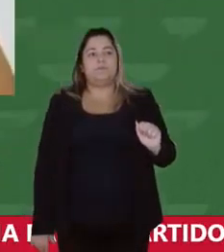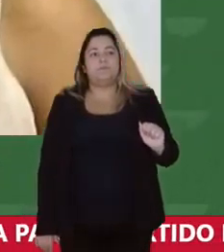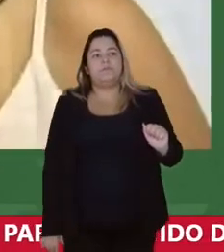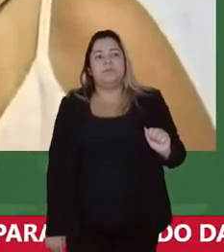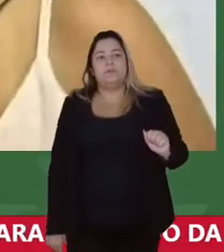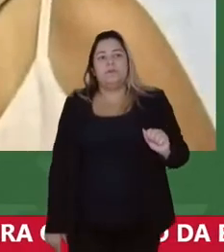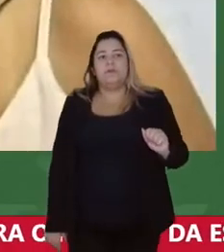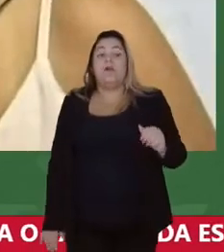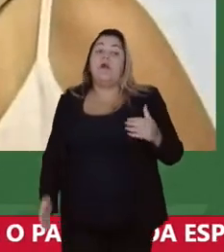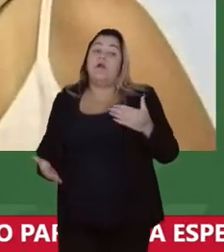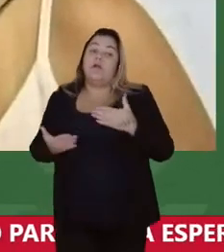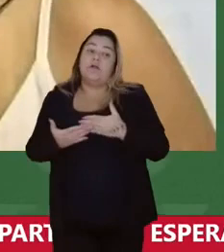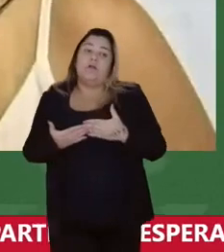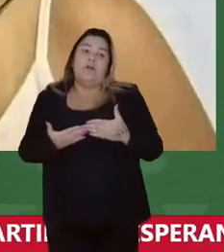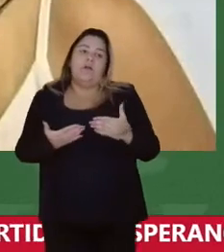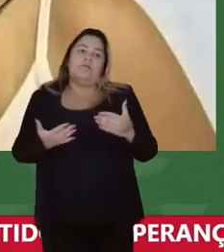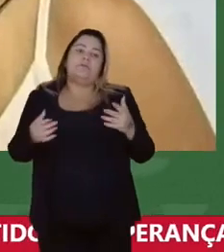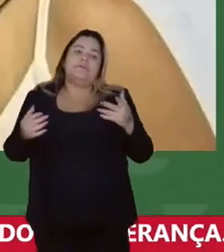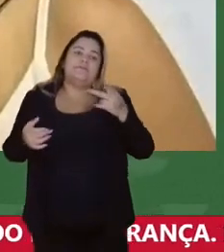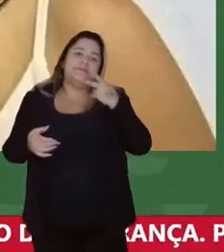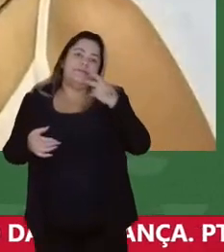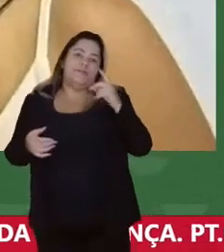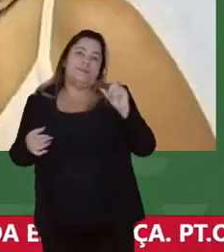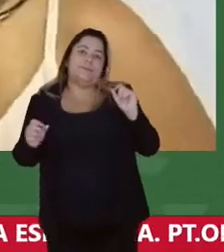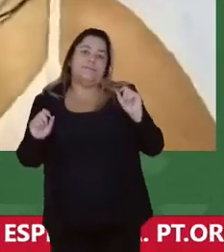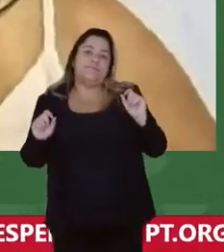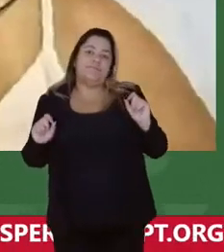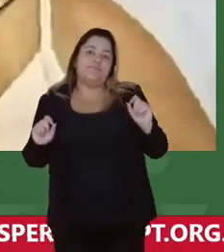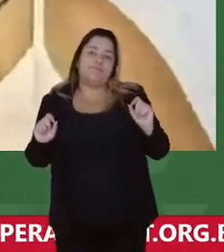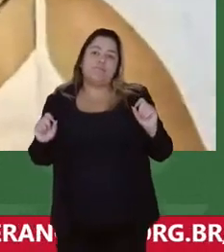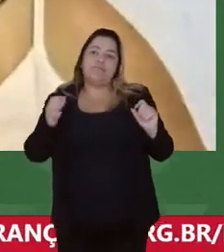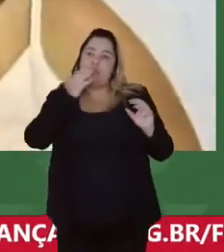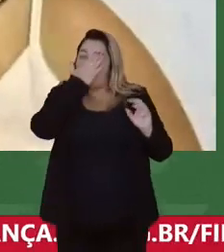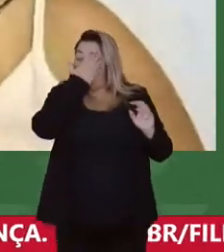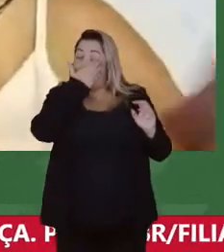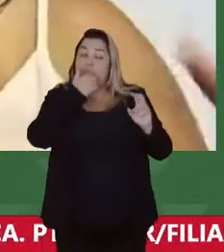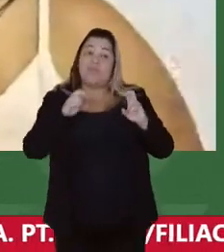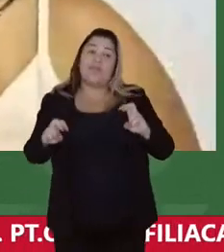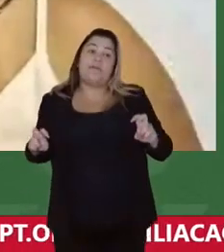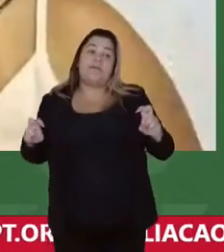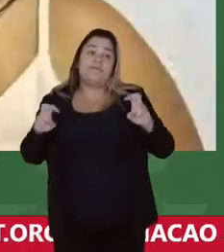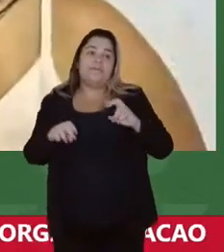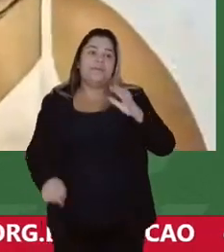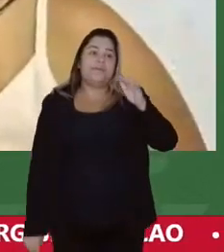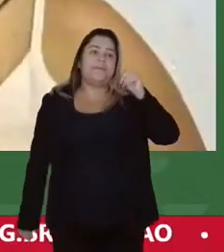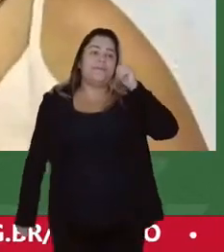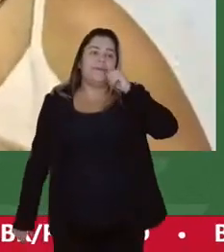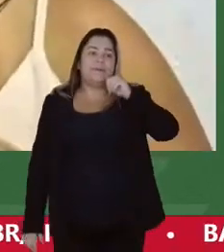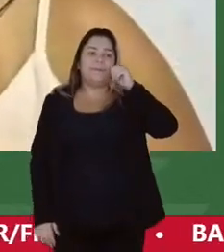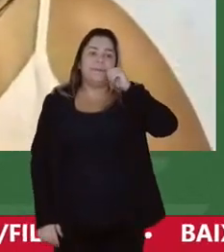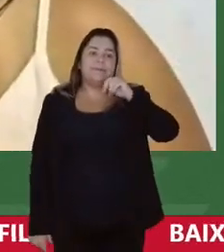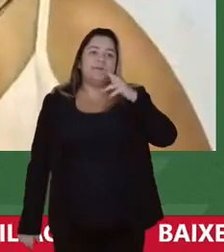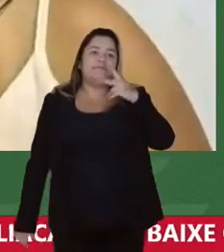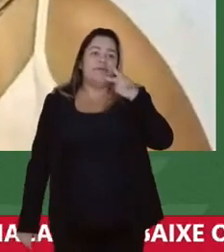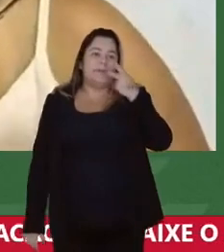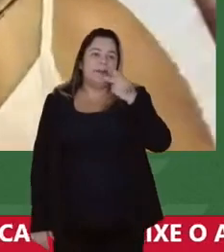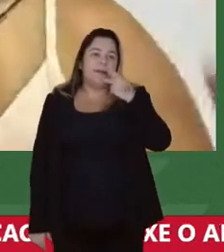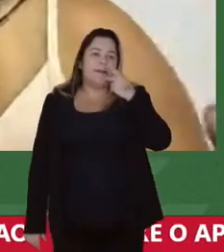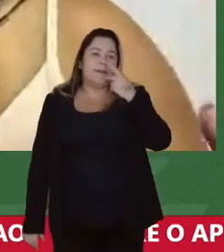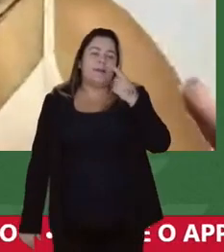Olha, eu vou começar logo falando da bancada feminina, não poderia deixar de ressaltar a